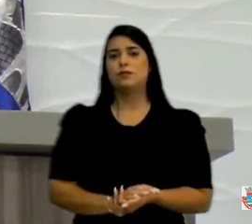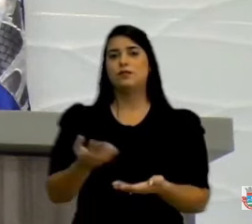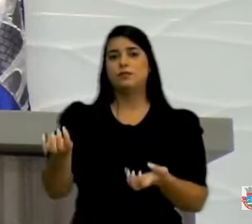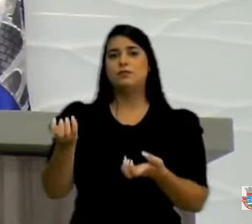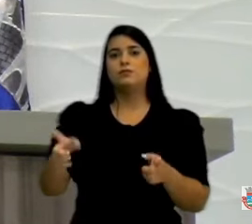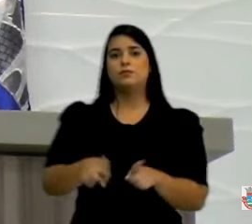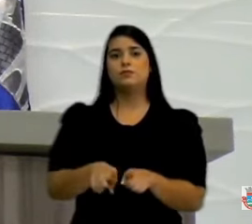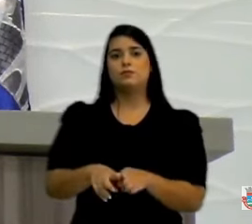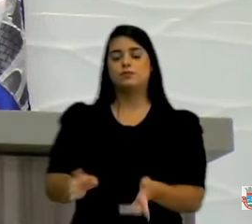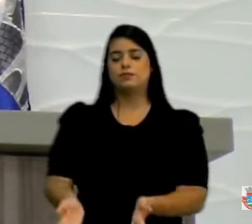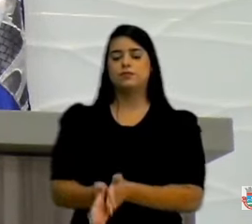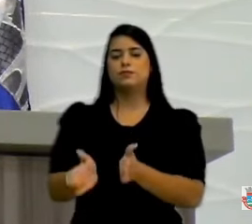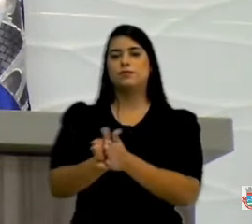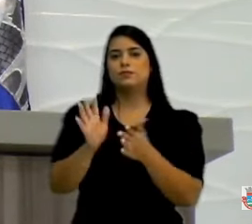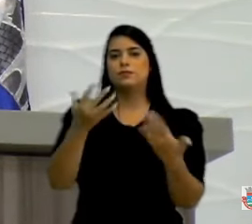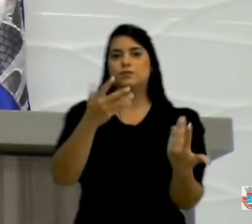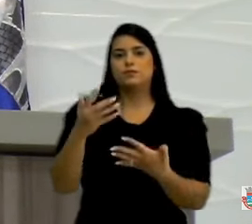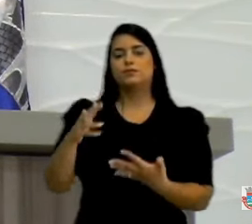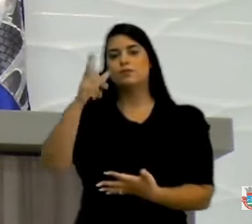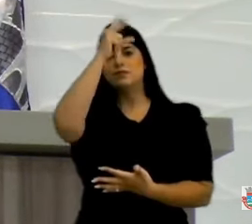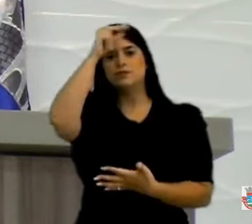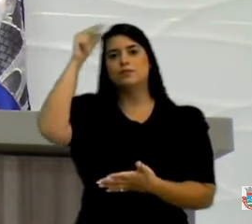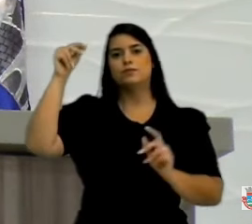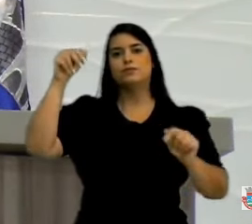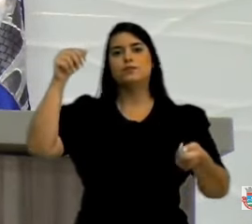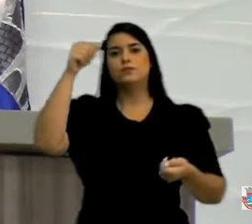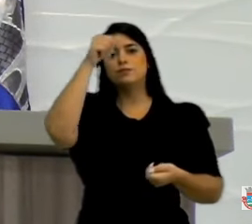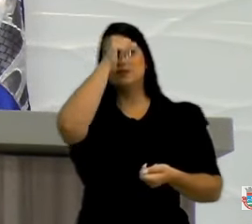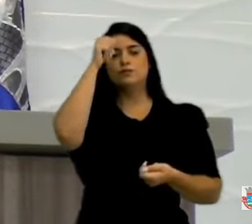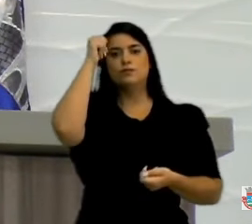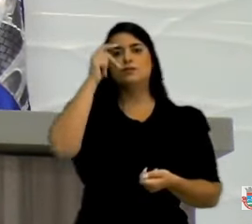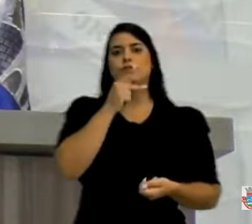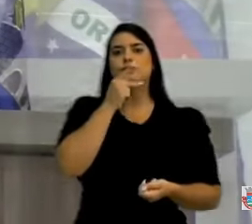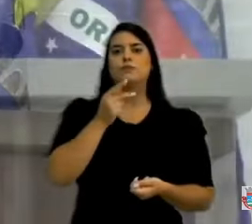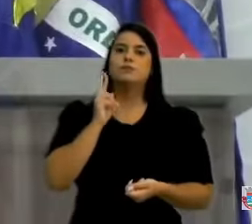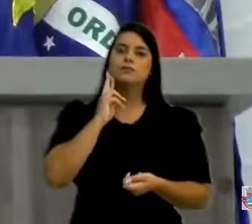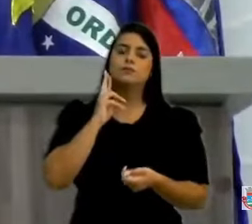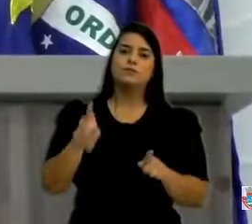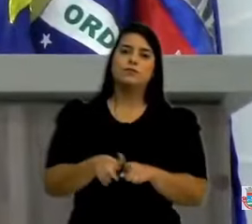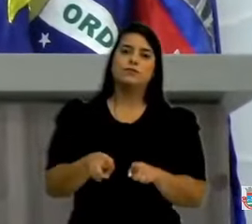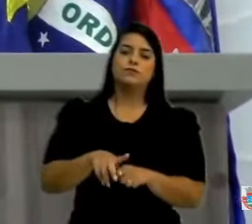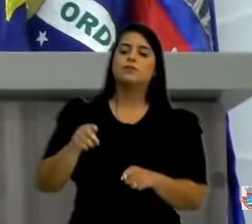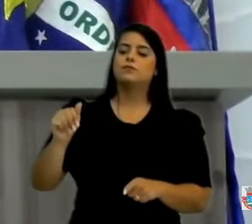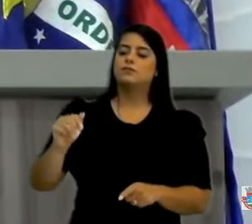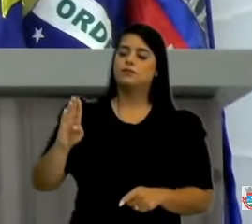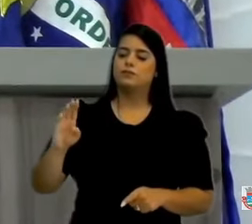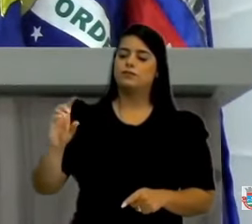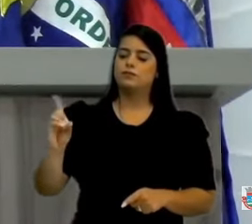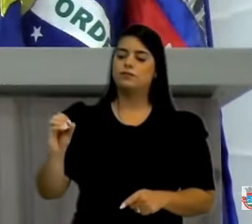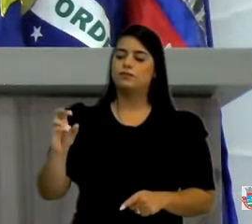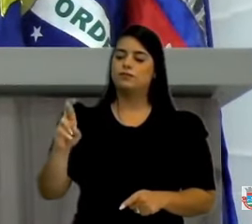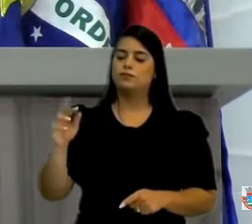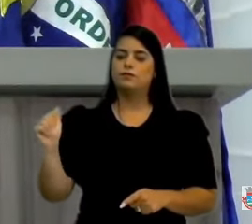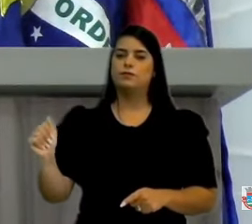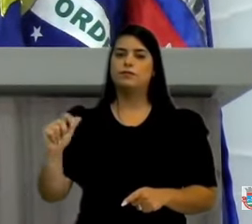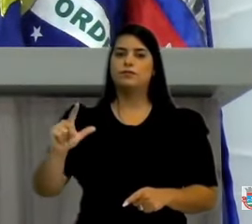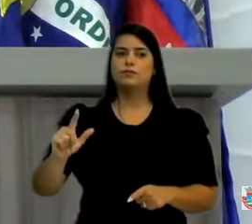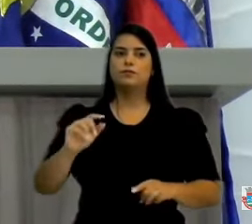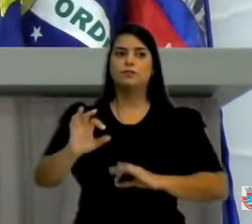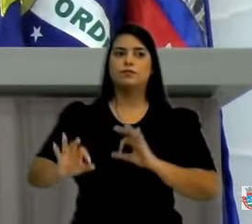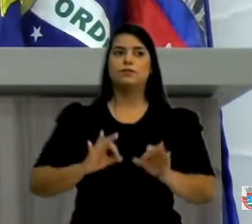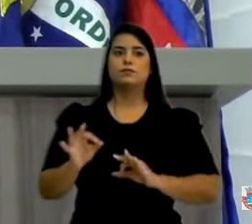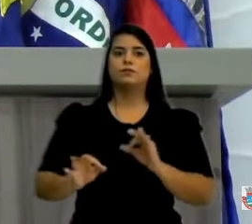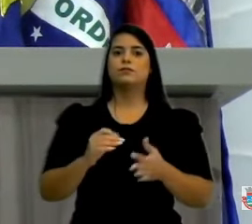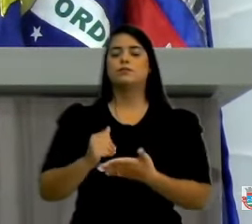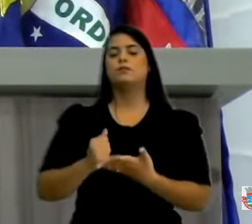também parabenizar o prefeito Alexandre Batité, Paulo Renato e a Bidoral, né, pela organização e o apoio que vem dando